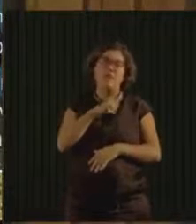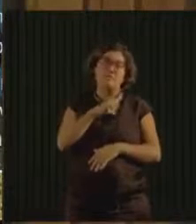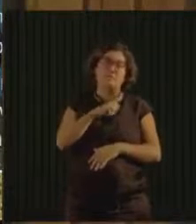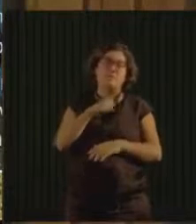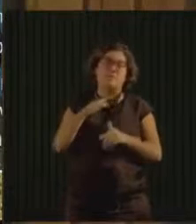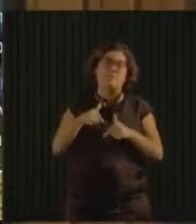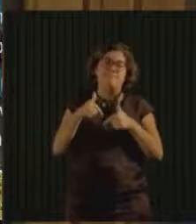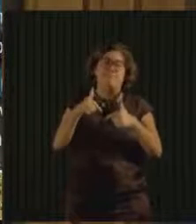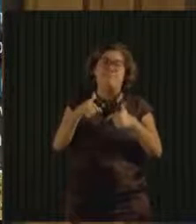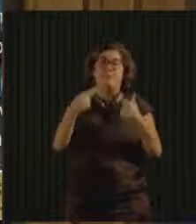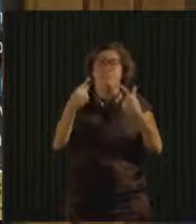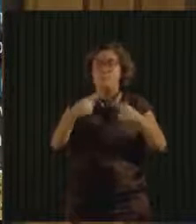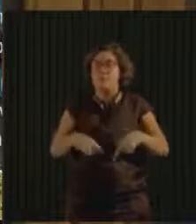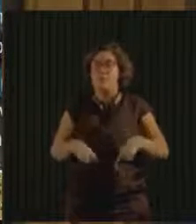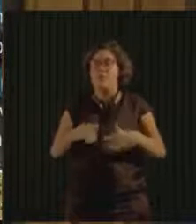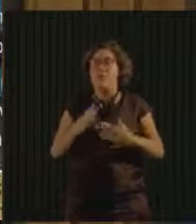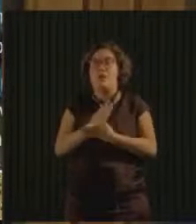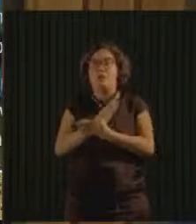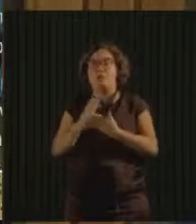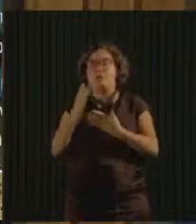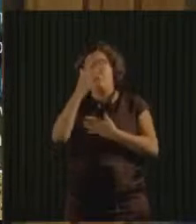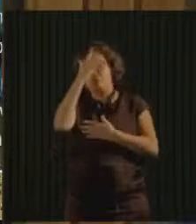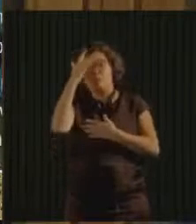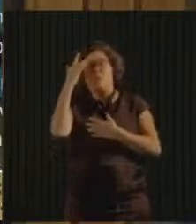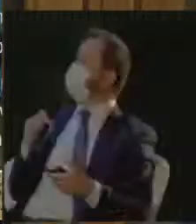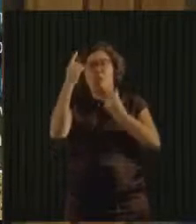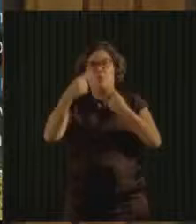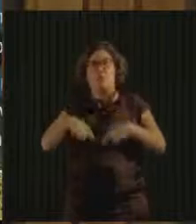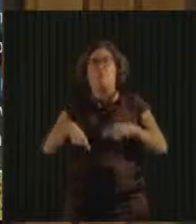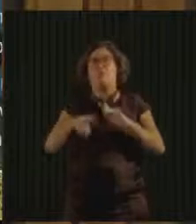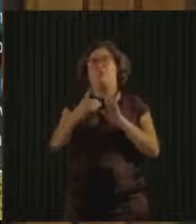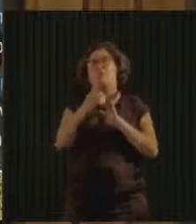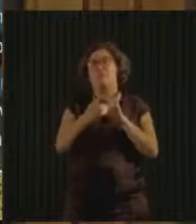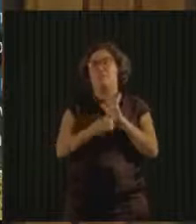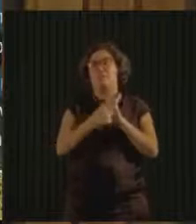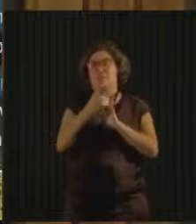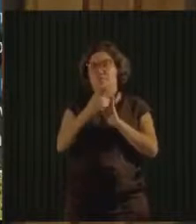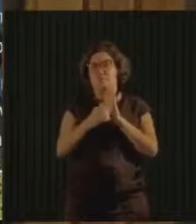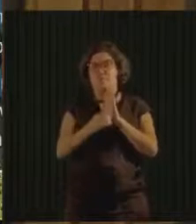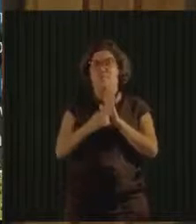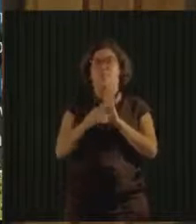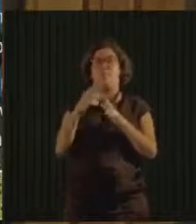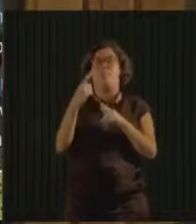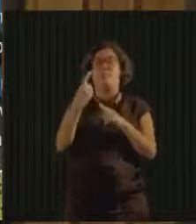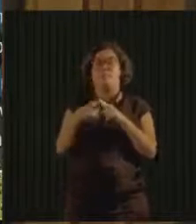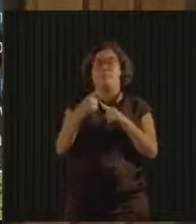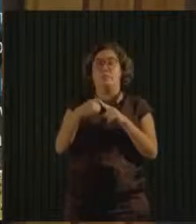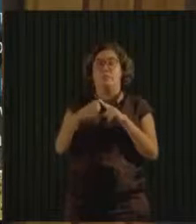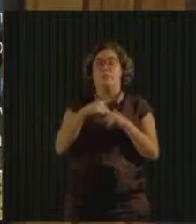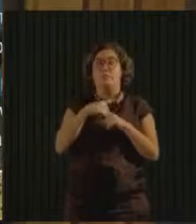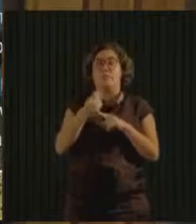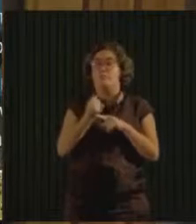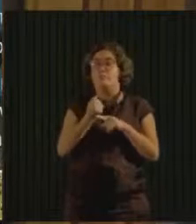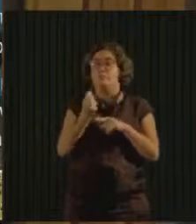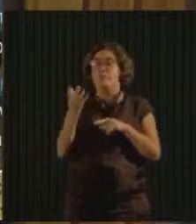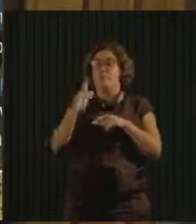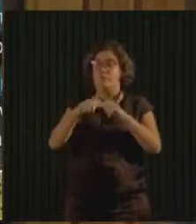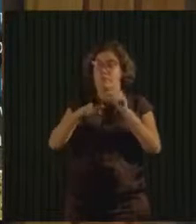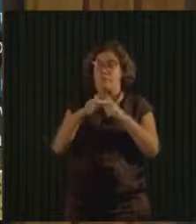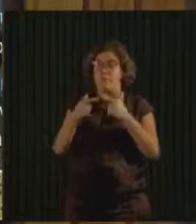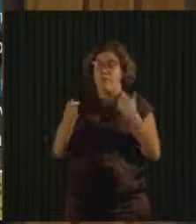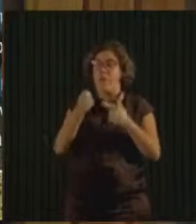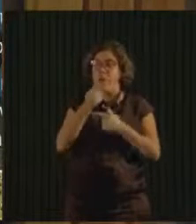enfrentar desafios, ou seja, colocando exceções no decreto, porque muitos produtos ainda